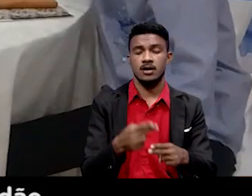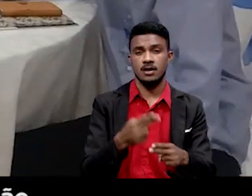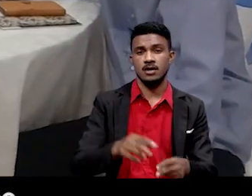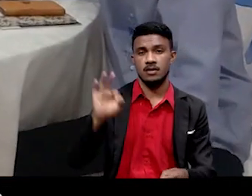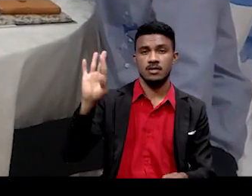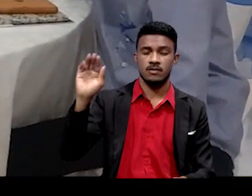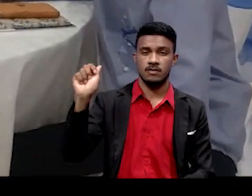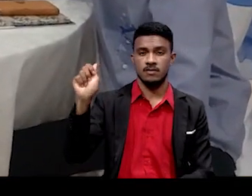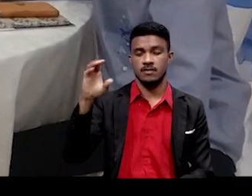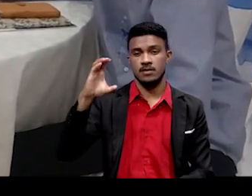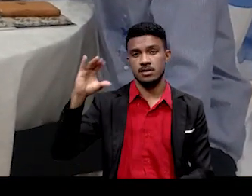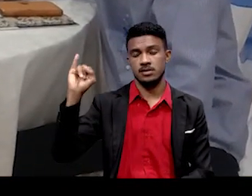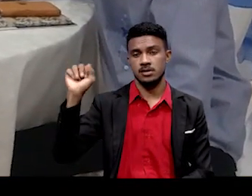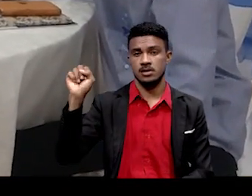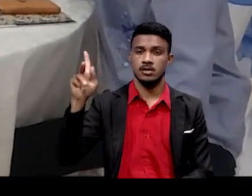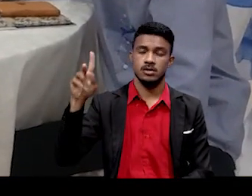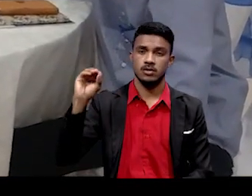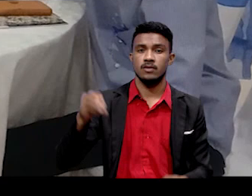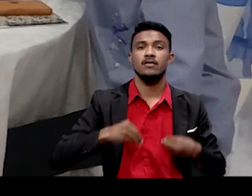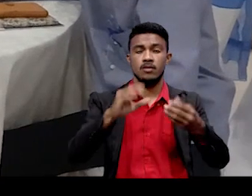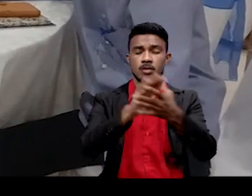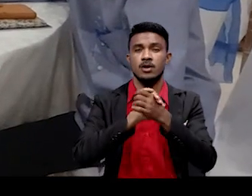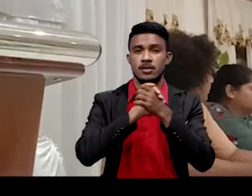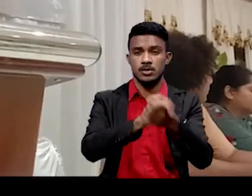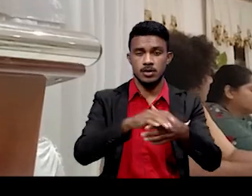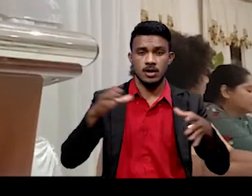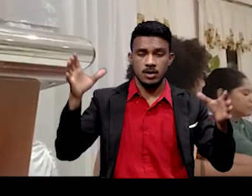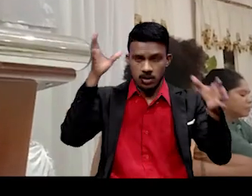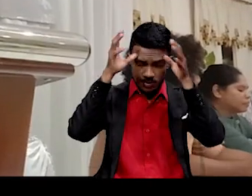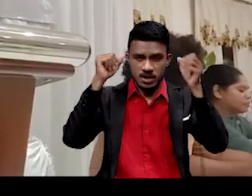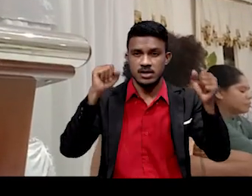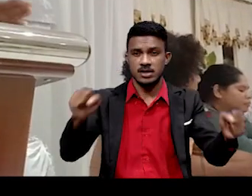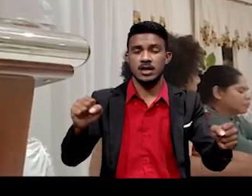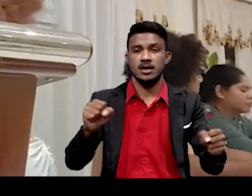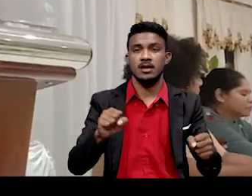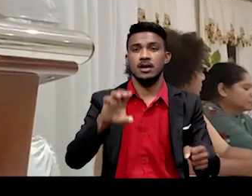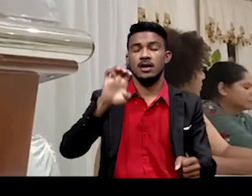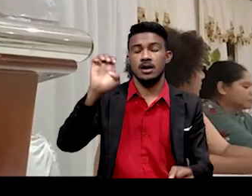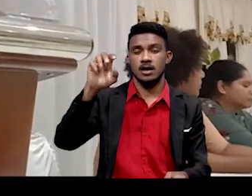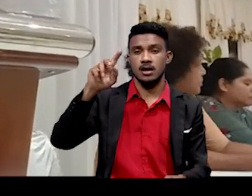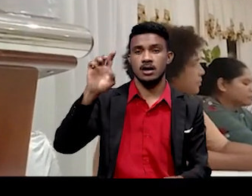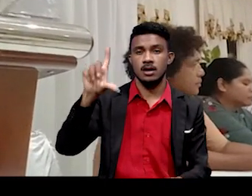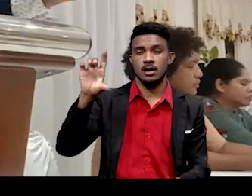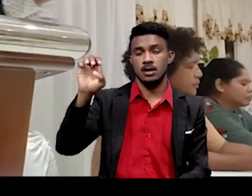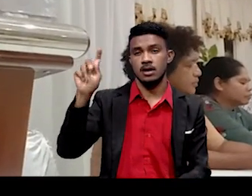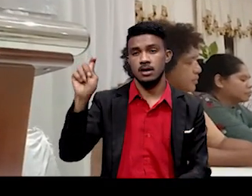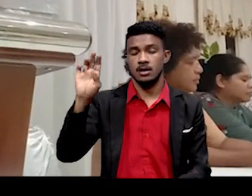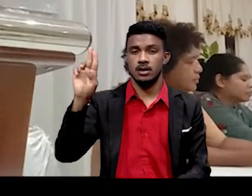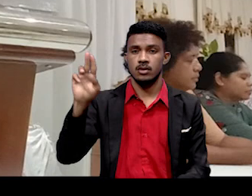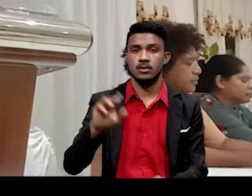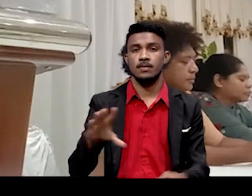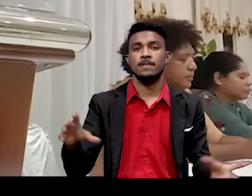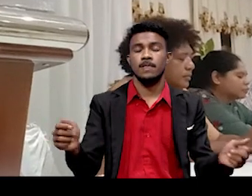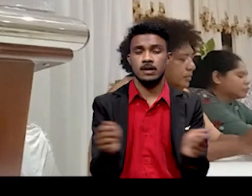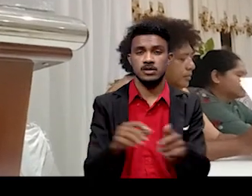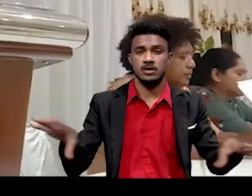presidente eleito no russo atuhalau na fatin serviço ho profissional. Também o Dharma da Mila Palama serviço